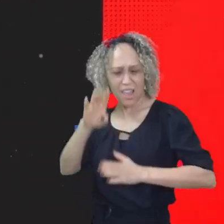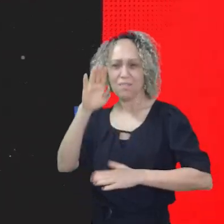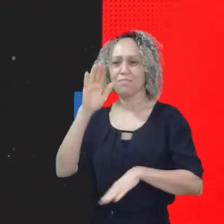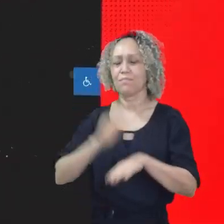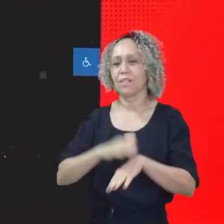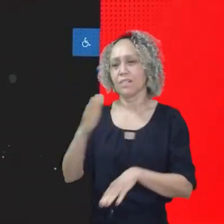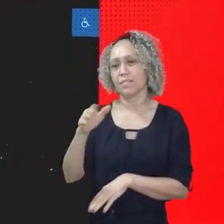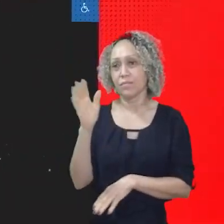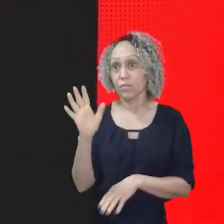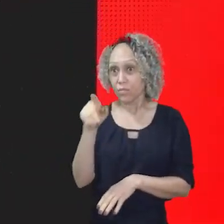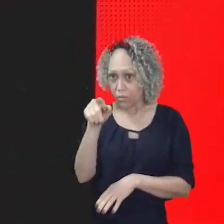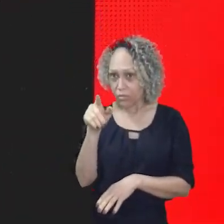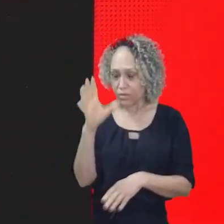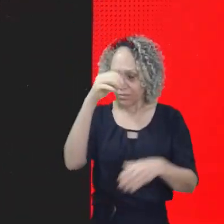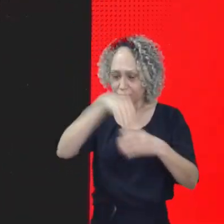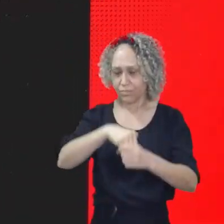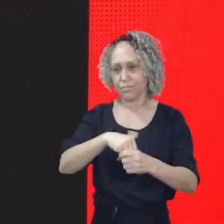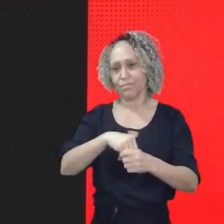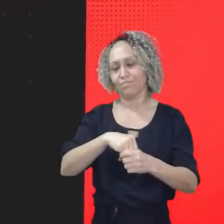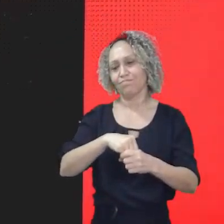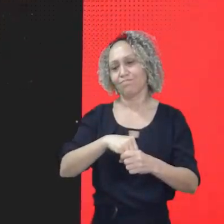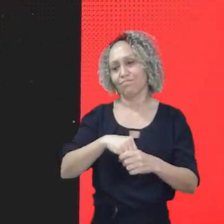faz parte dessa jornada.